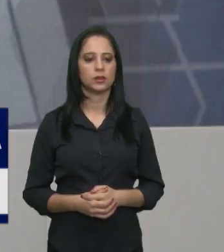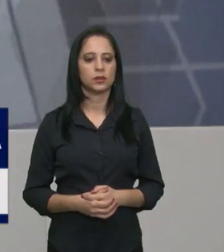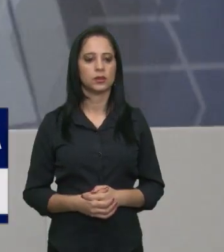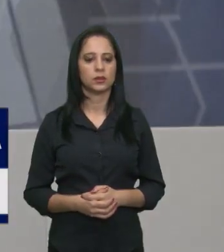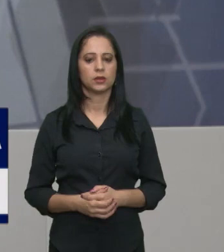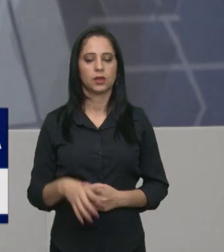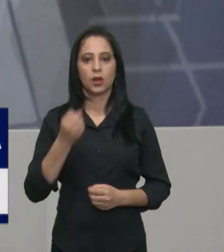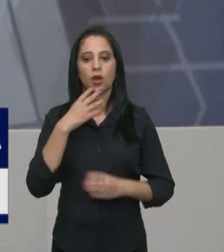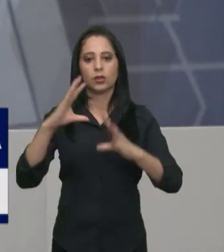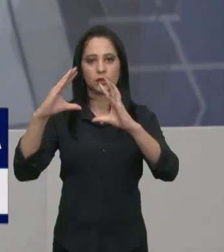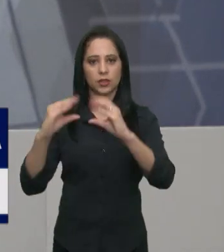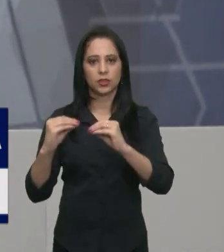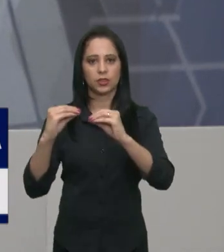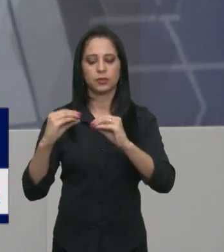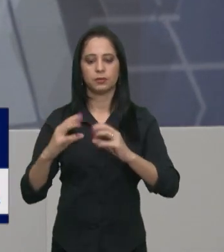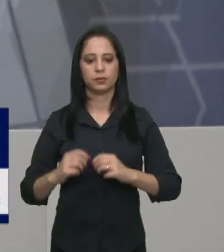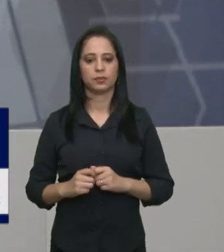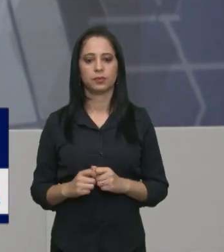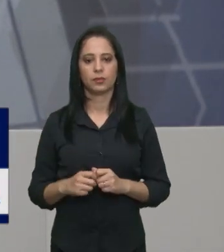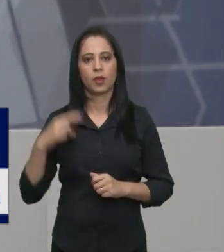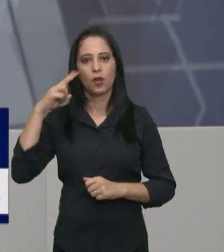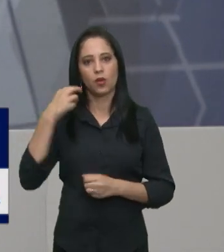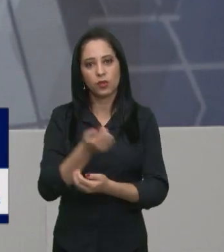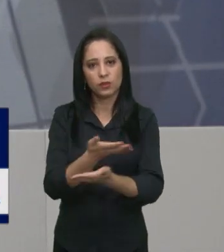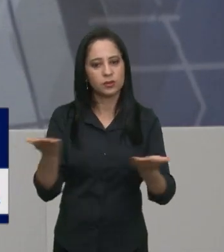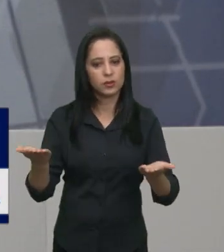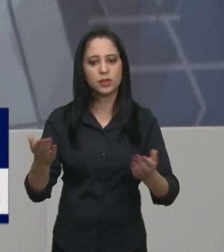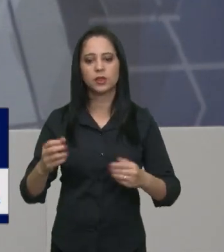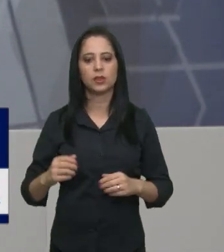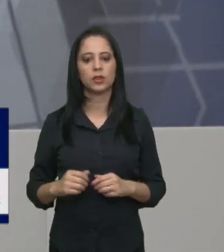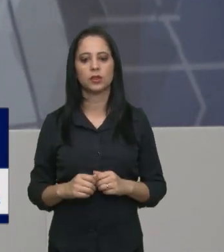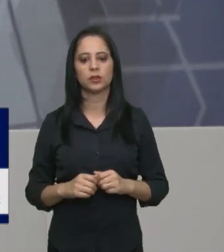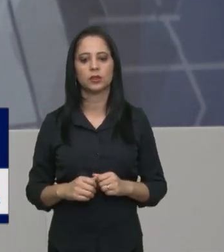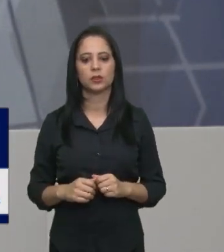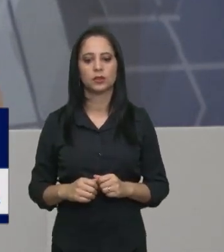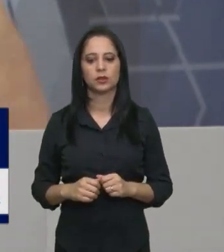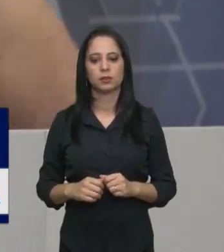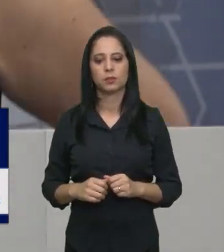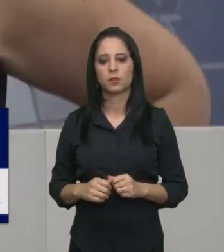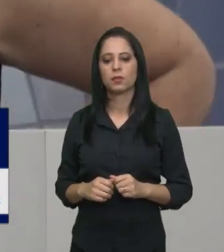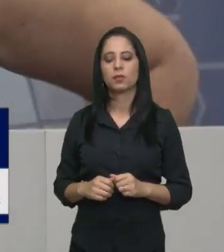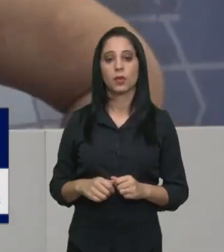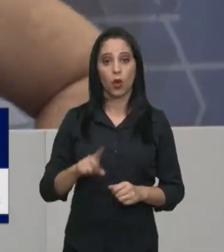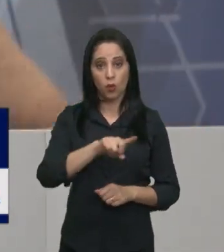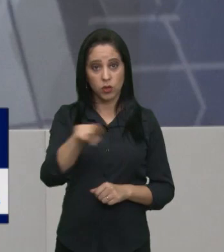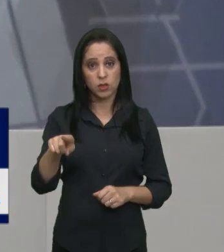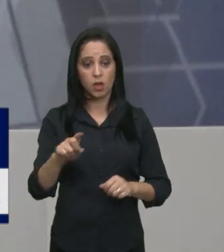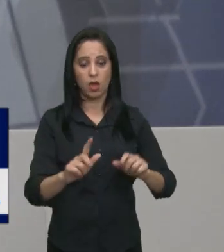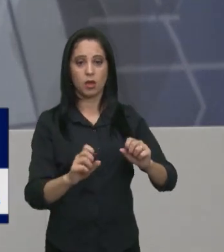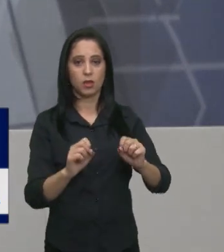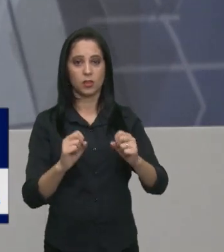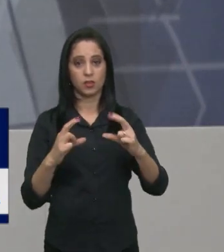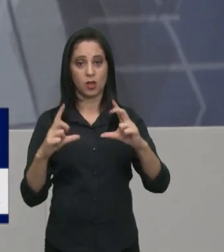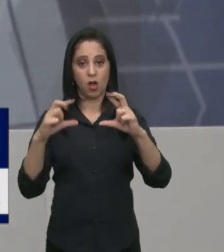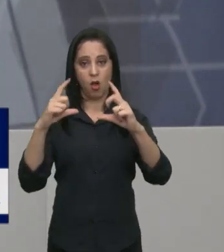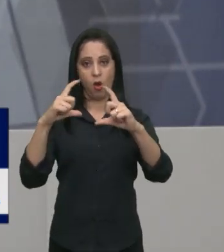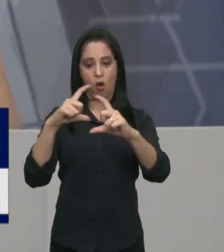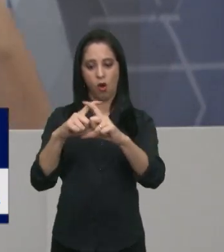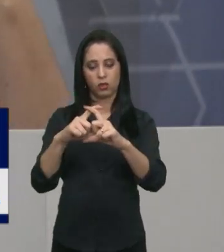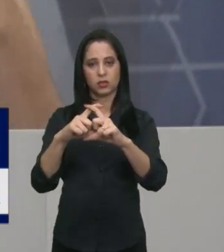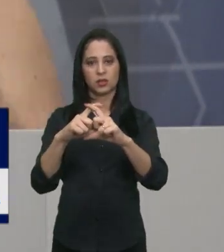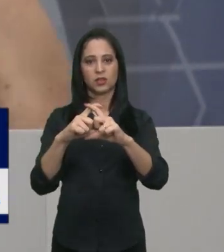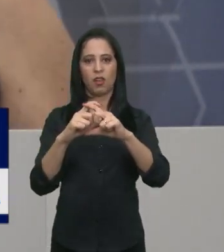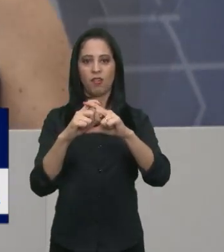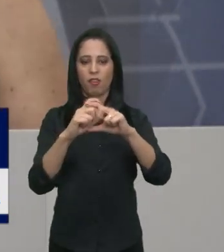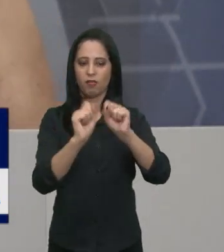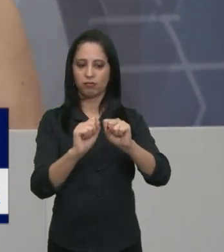Boa noite, senhor presidente, senhores vereadores, funcionários da casa, todos que estão nos assistindo pela TV Câmara, pela internet, todos